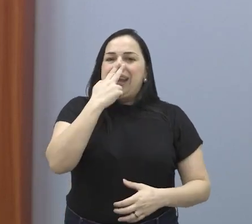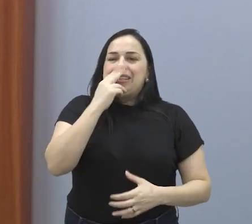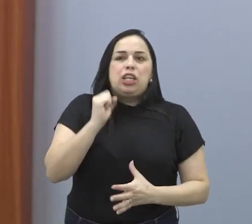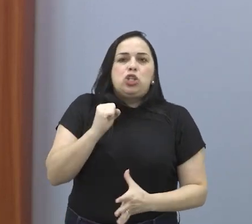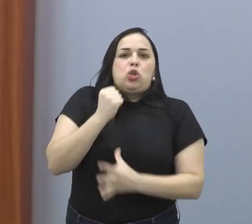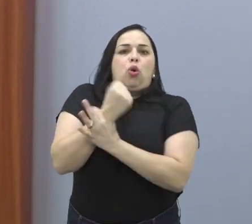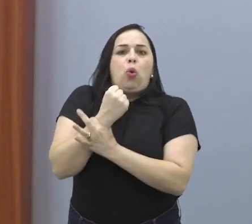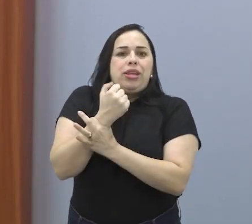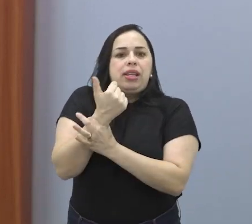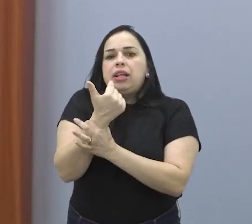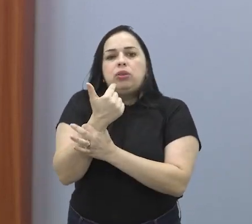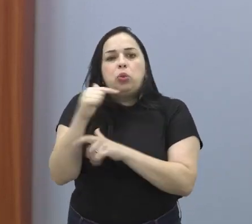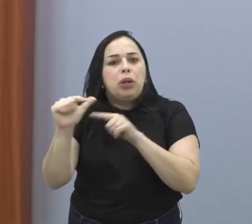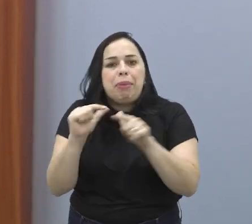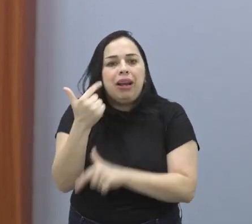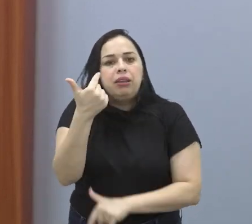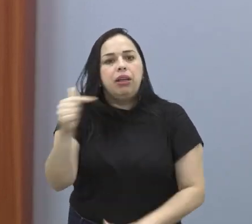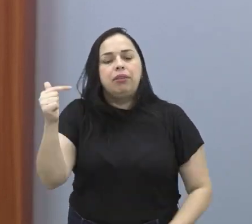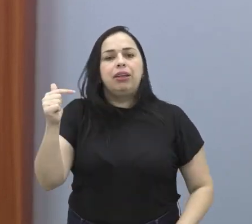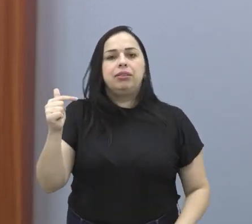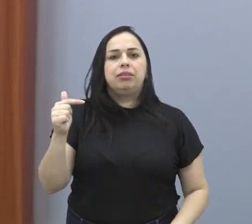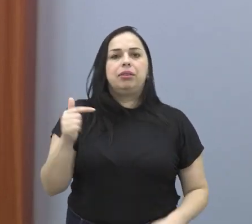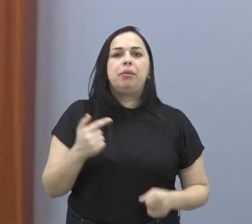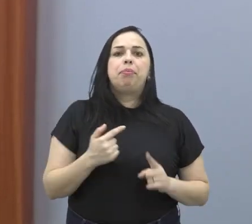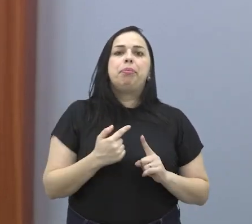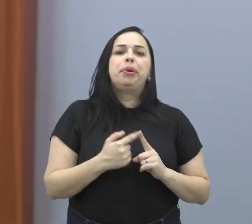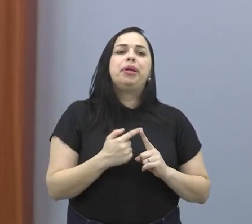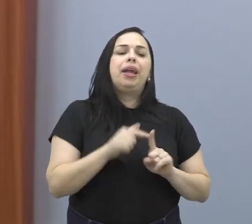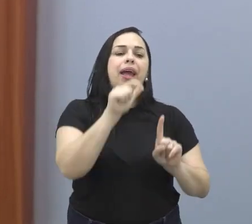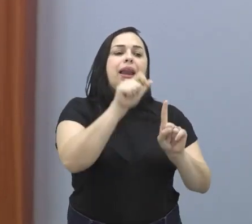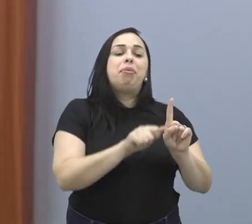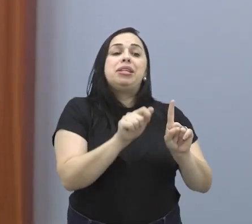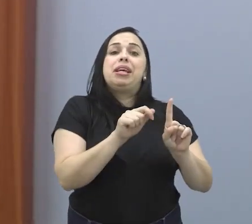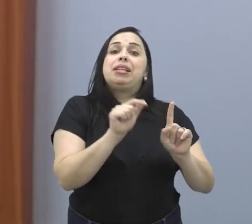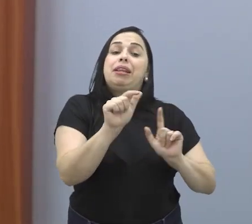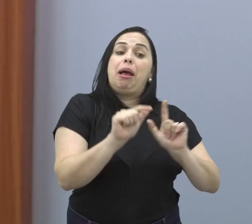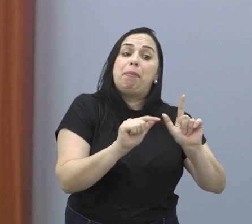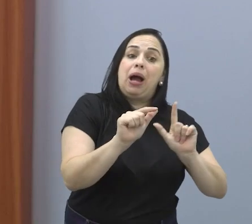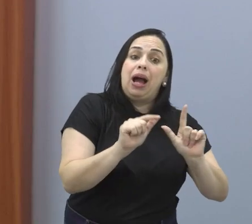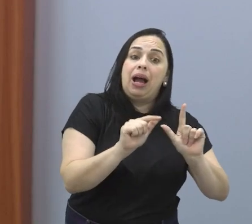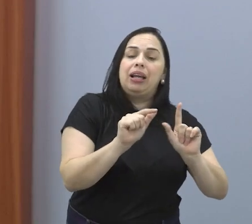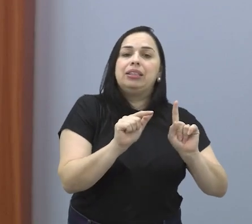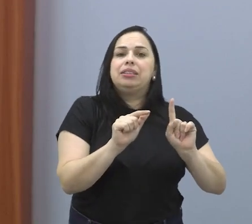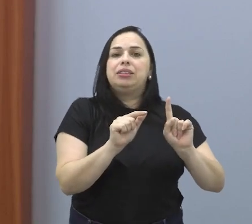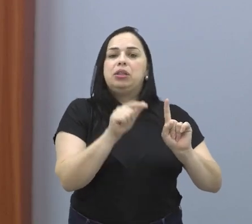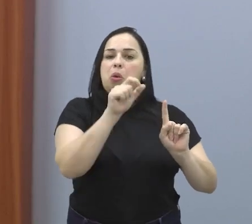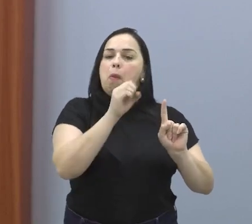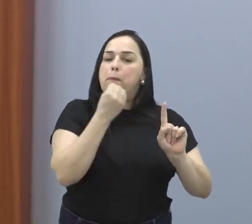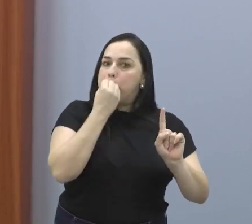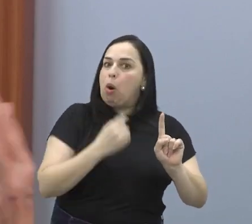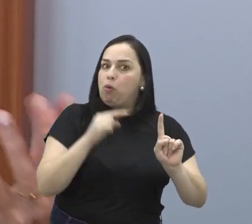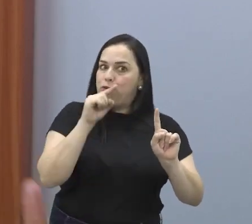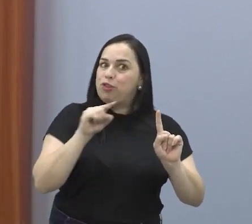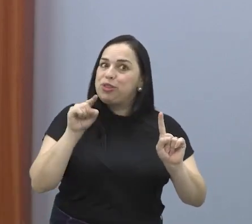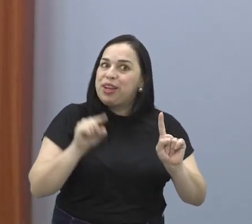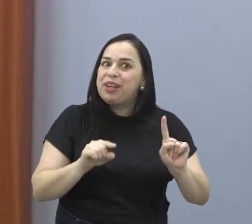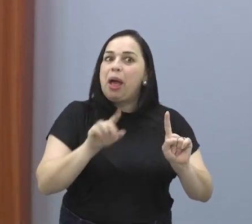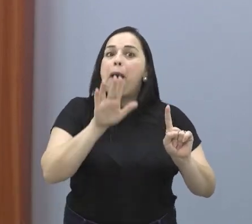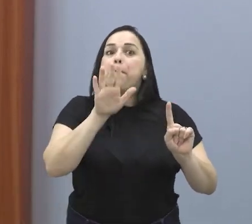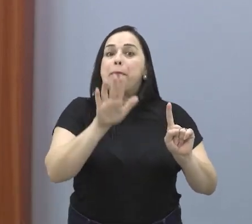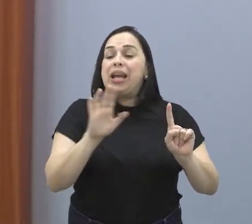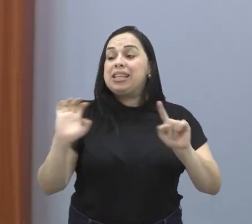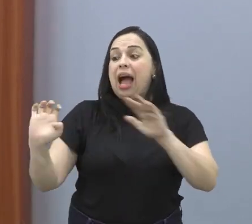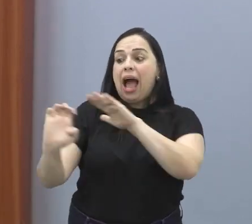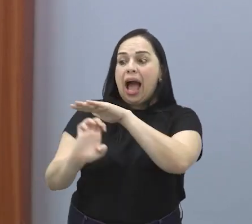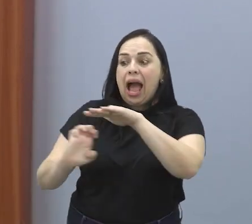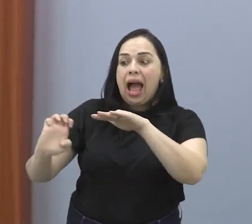de vulnerabilidade em relação aos seus empregos, porque não depende só da sua produtividade, não depende só de você ser um bom